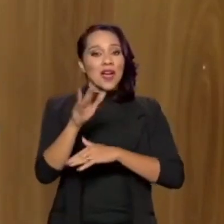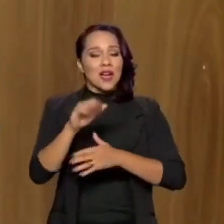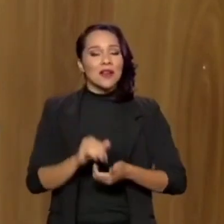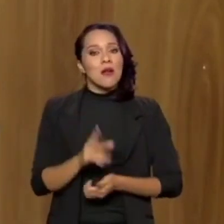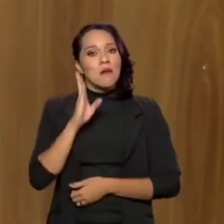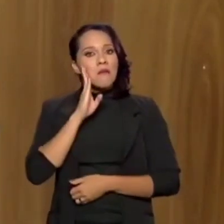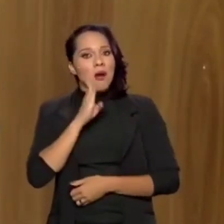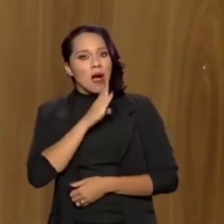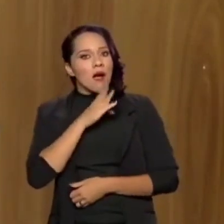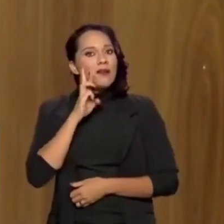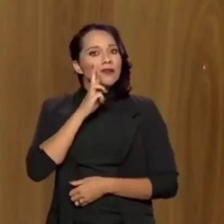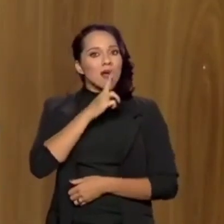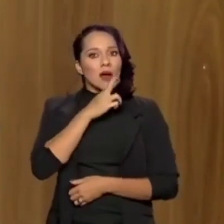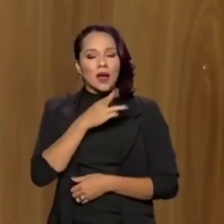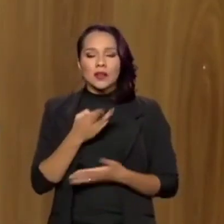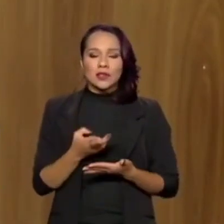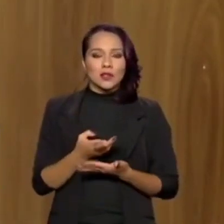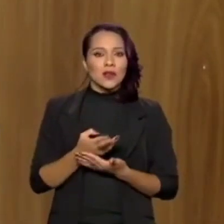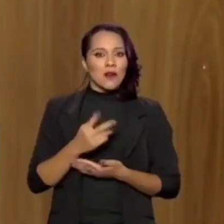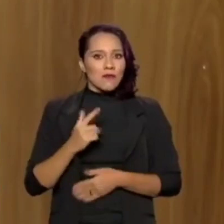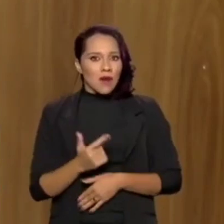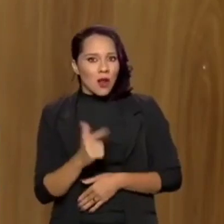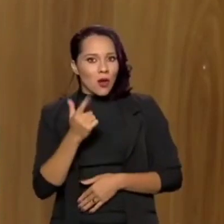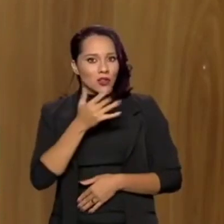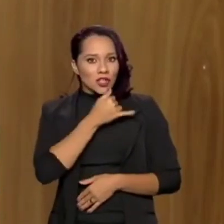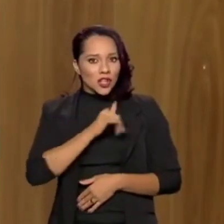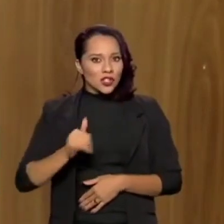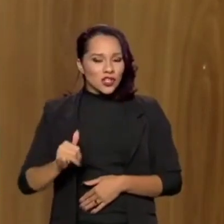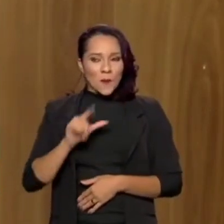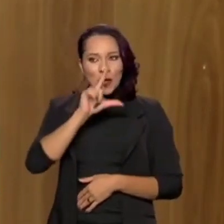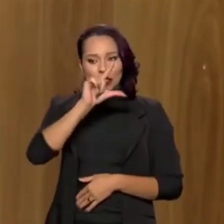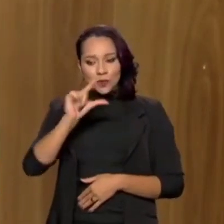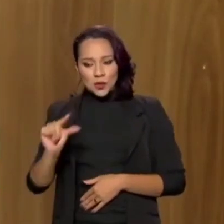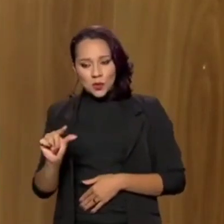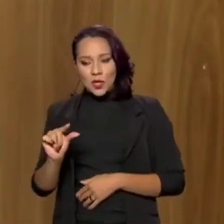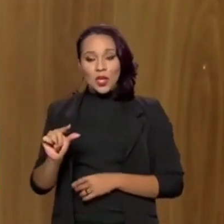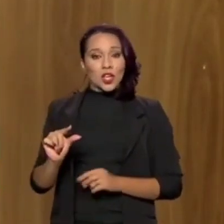bares, restaurantes, tudo isso, a conta de energia elétrica descendo,